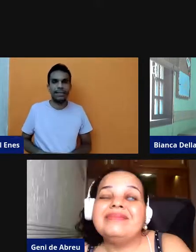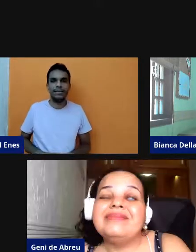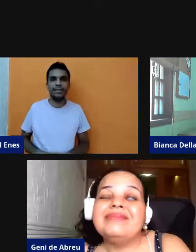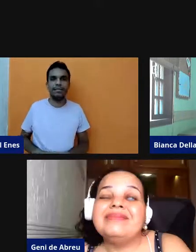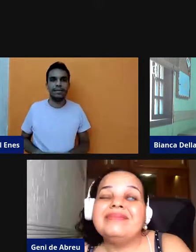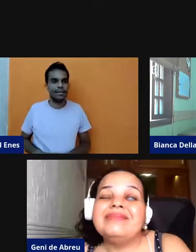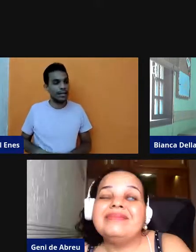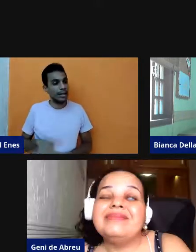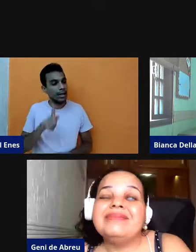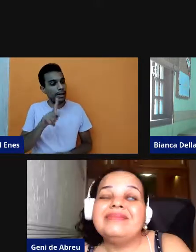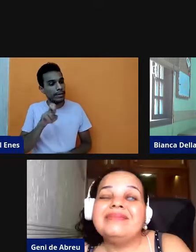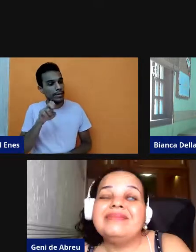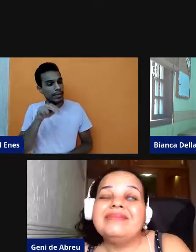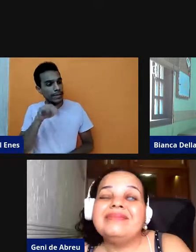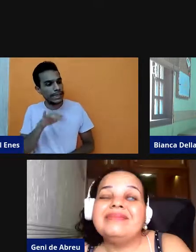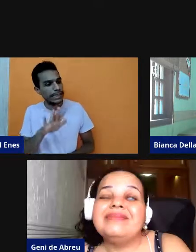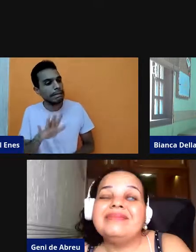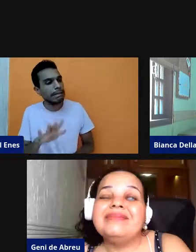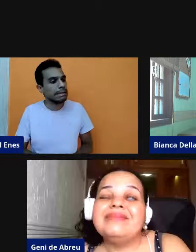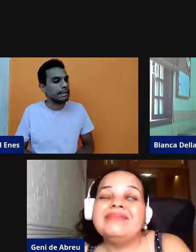Geni?